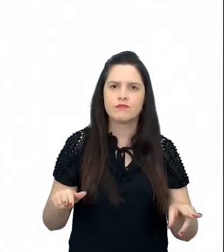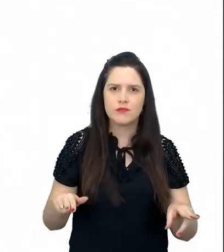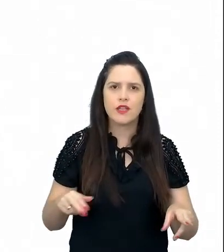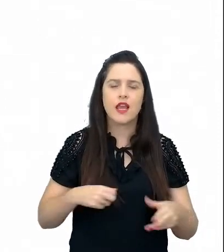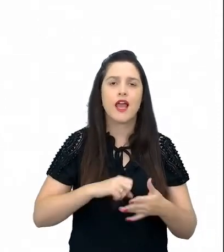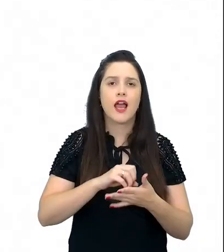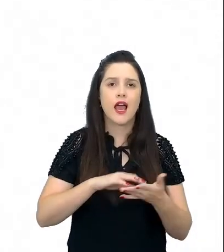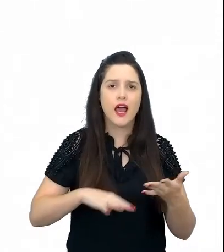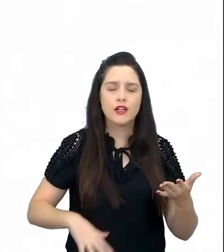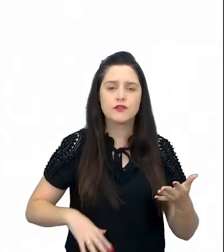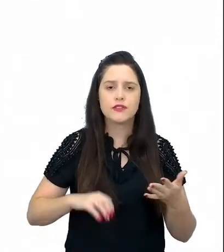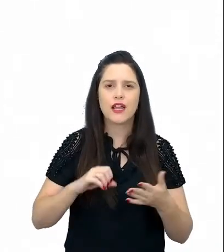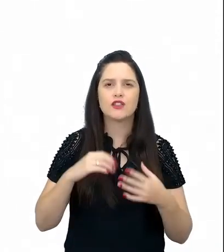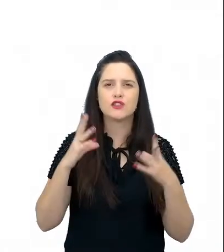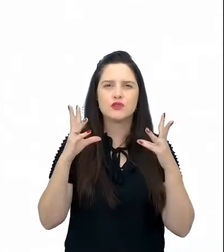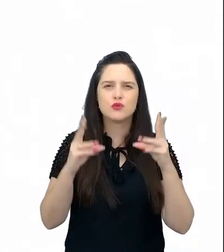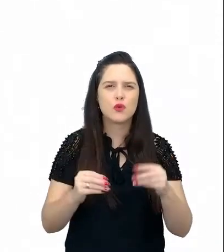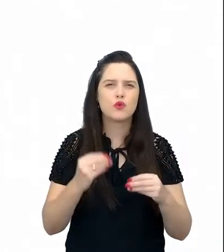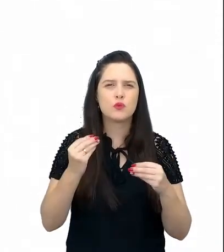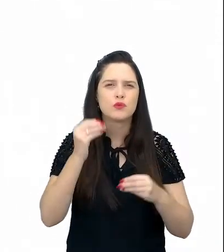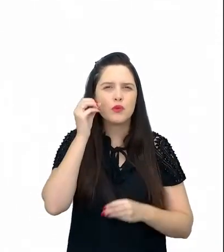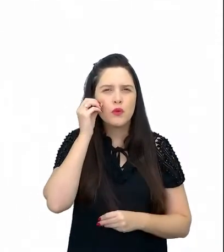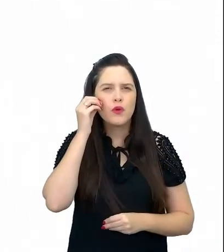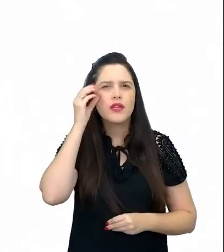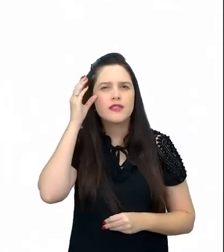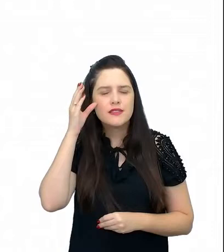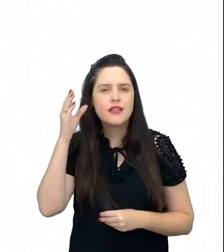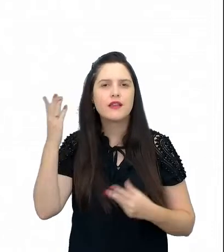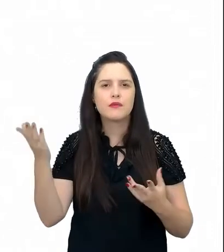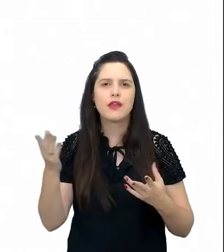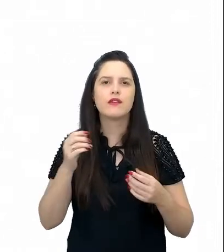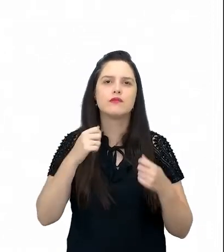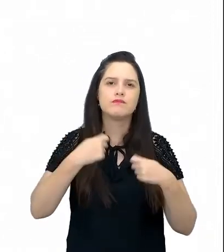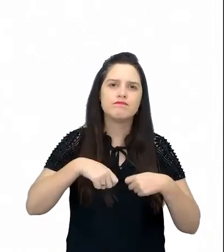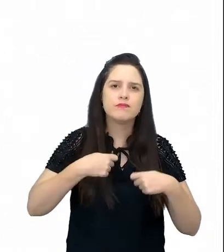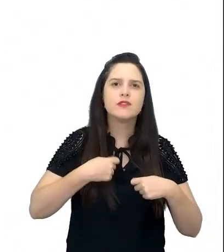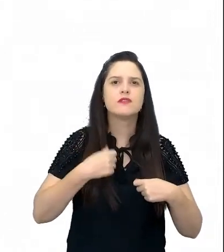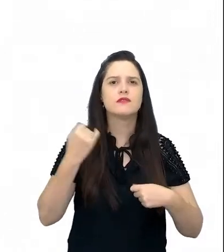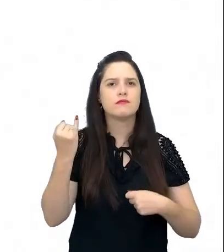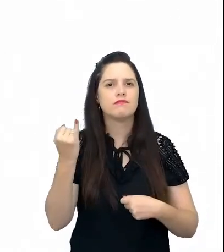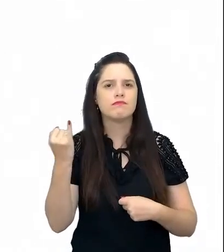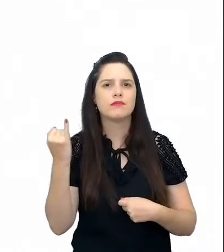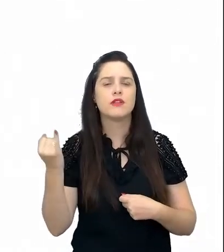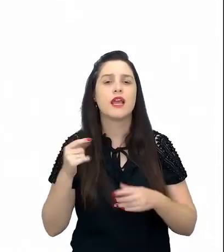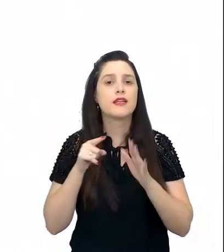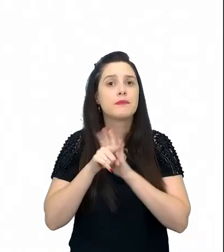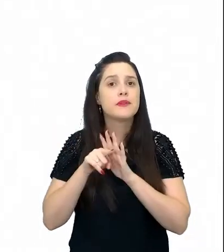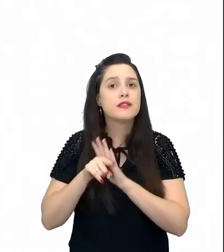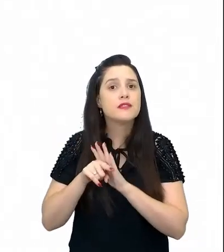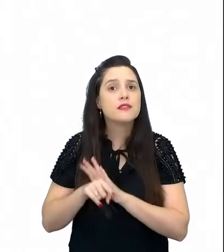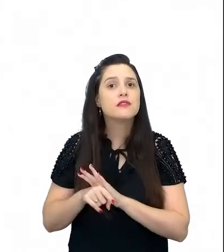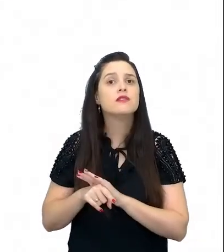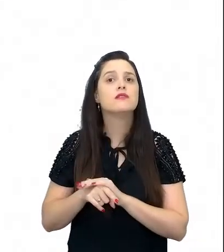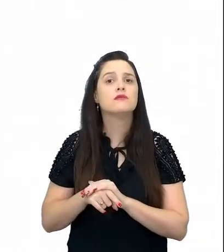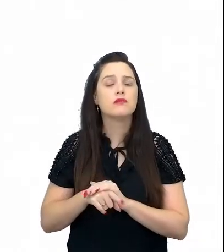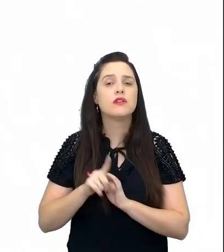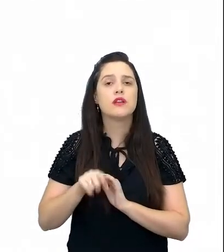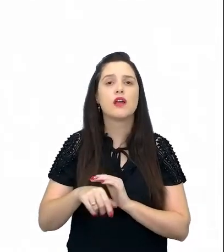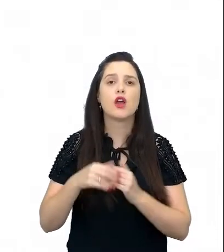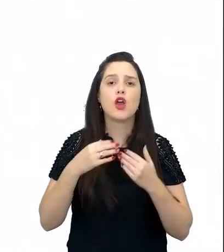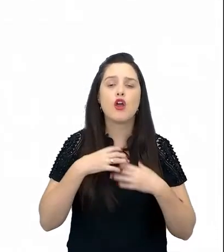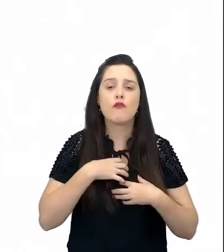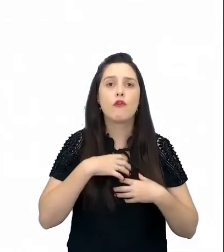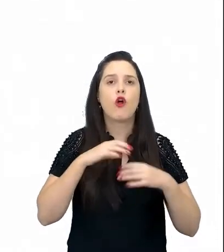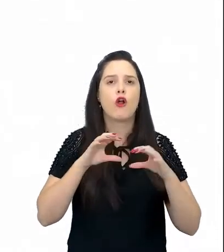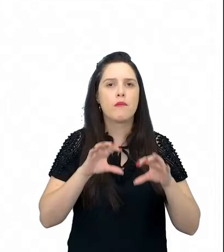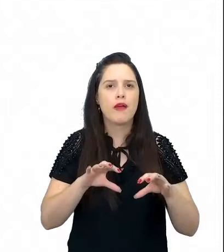utilizar em todas as disciplinas. Se ele quiser ser um médico, se ele quiser ser um engenheiro, se ele quiser ser dentista, fisioterapeuta, não importa a profissão que